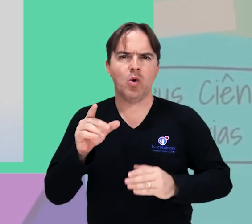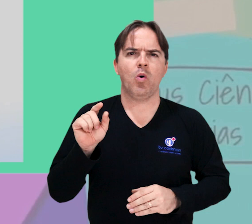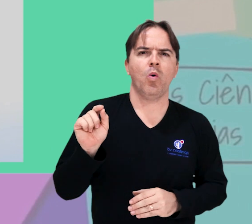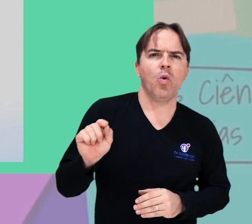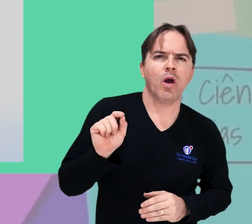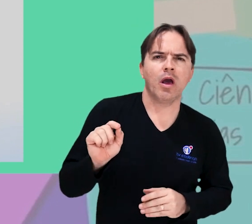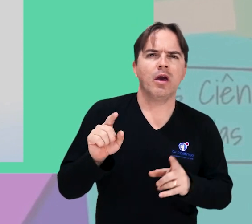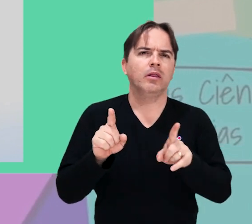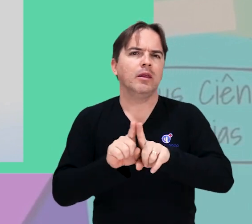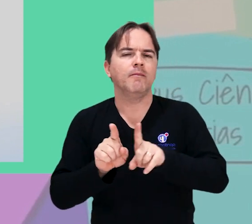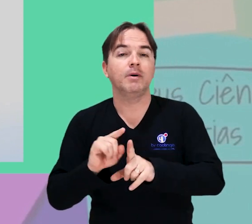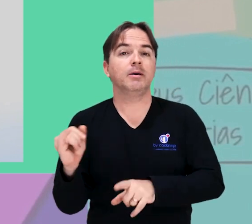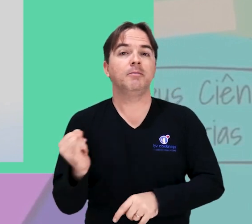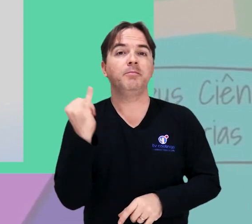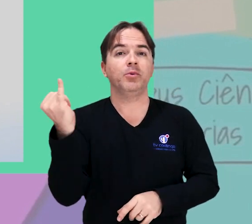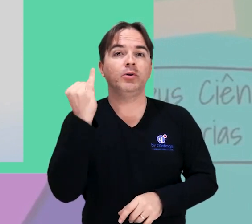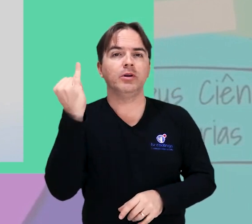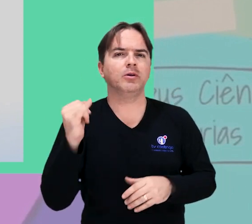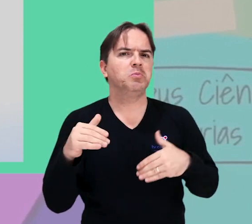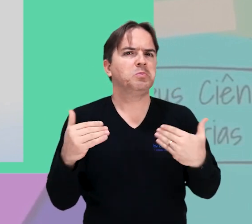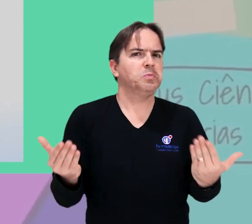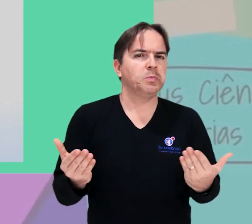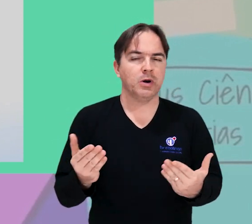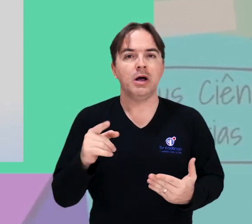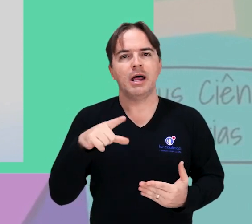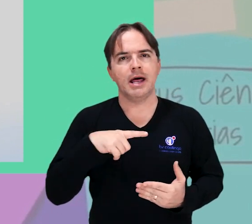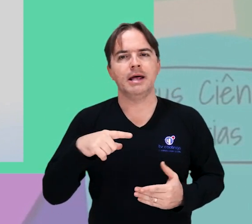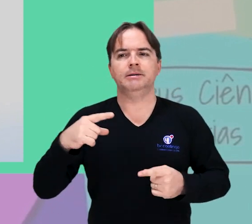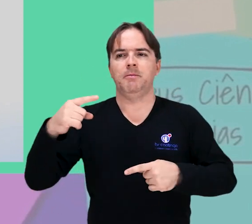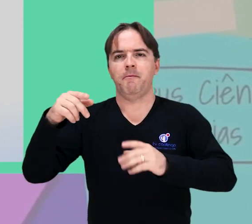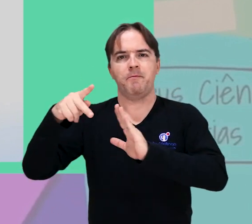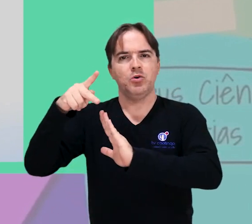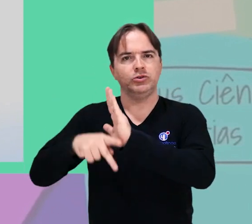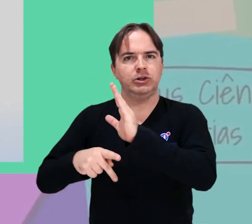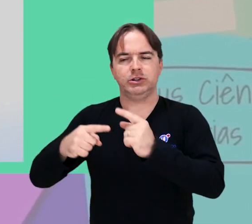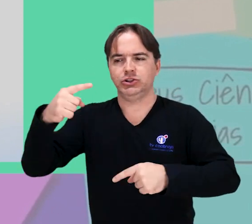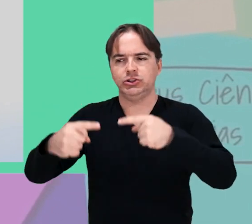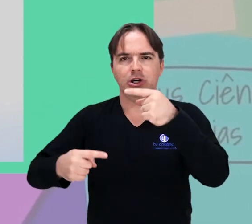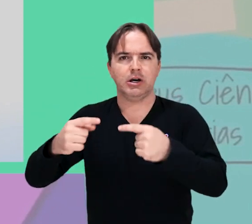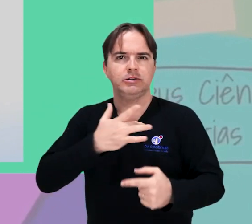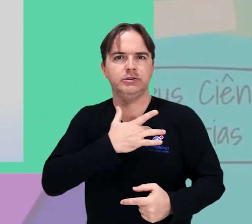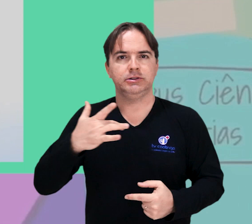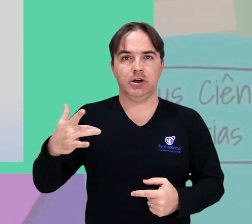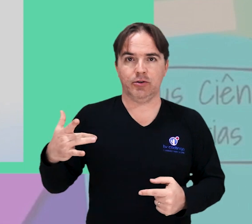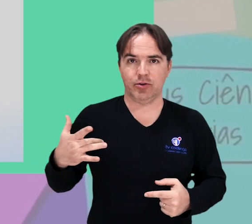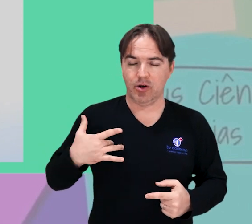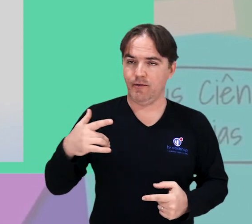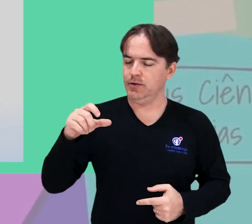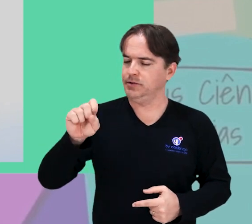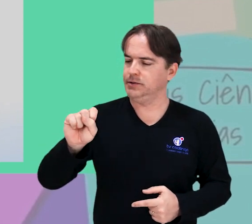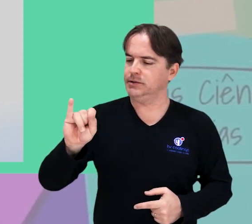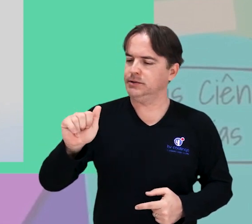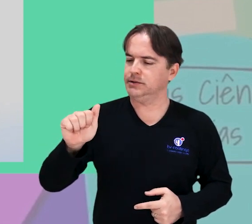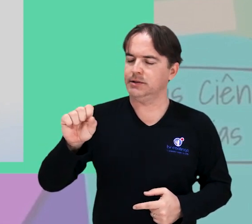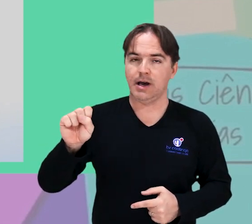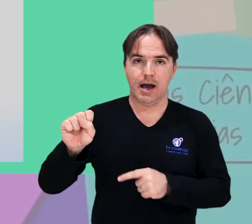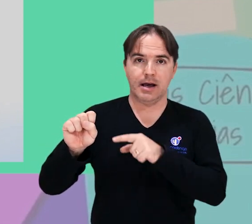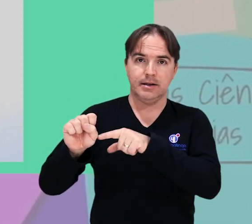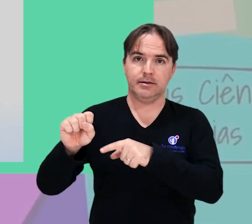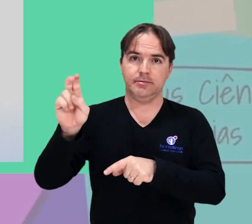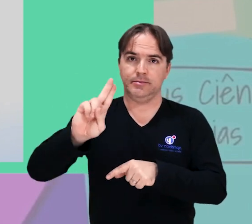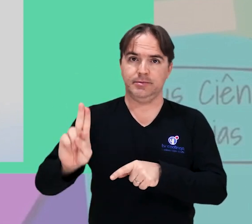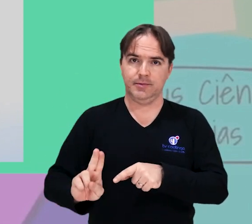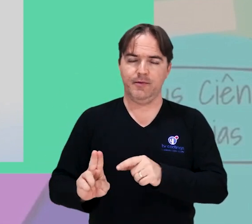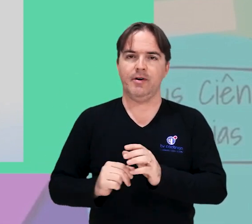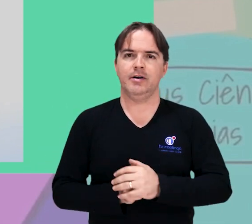a sua importância do projeto diálogos saudáveis no subsistema Integrado de atenção à saúde do Servidor da